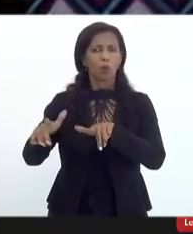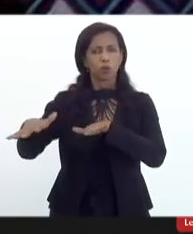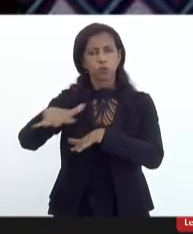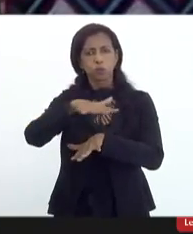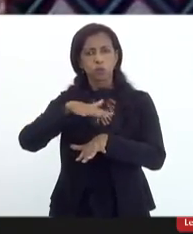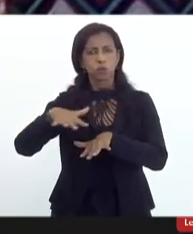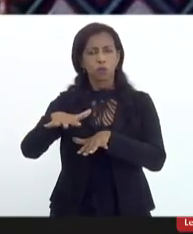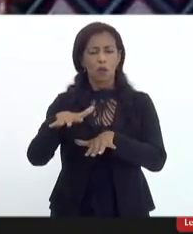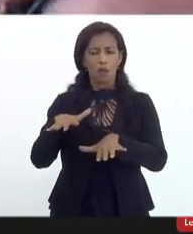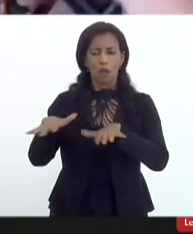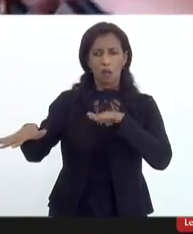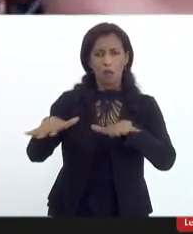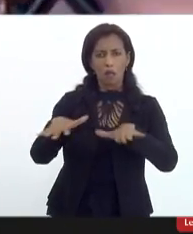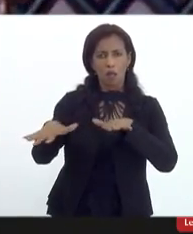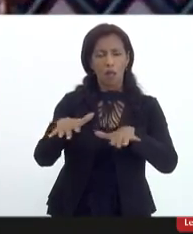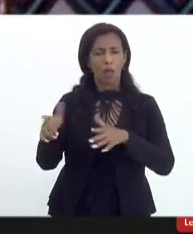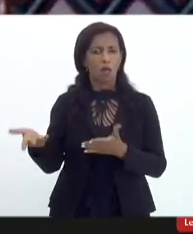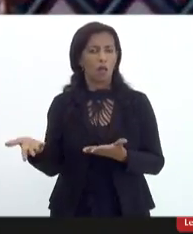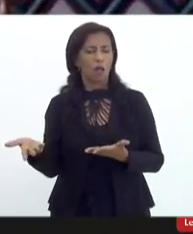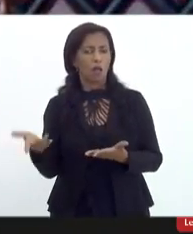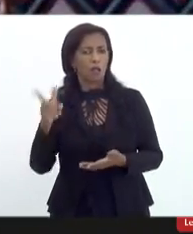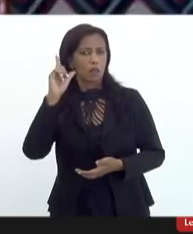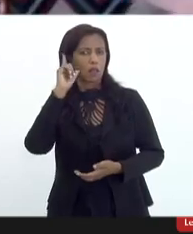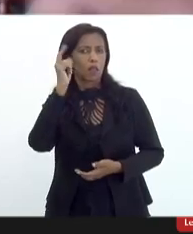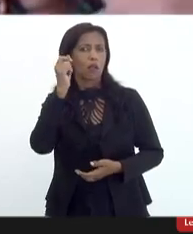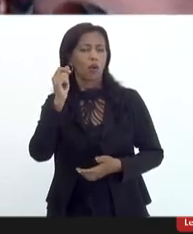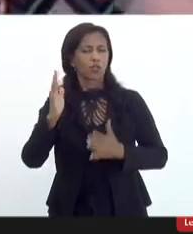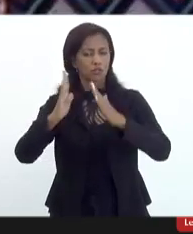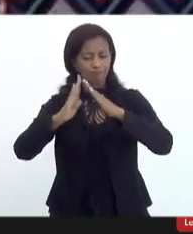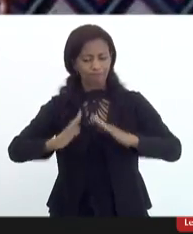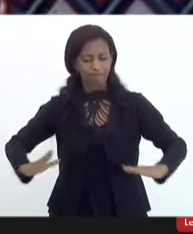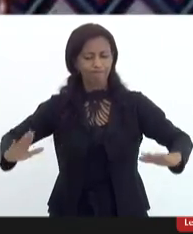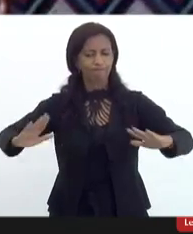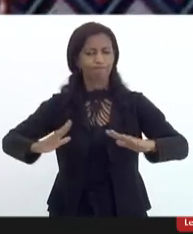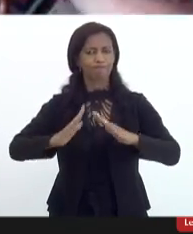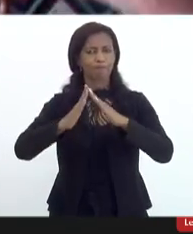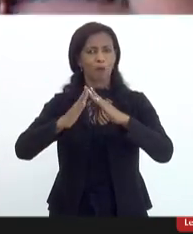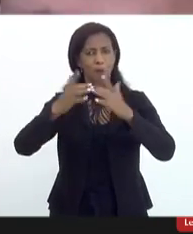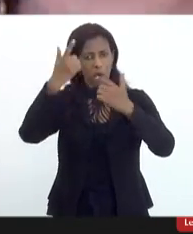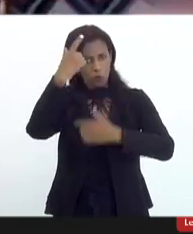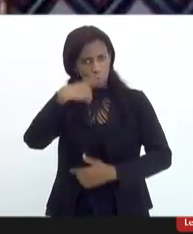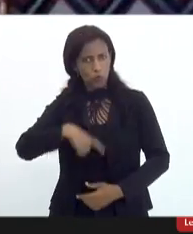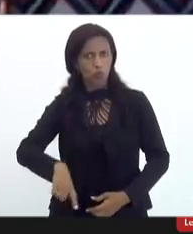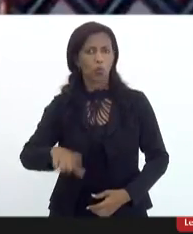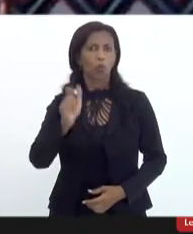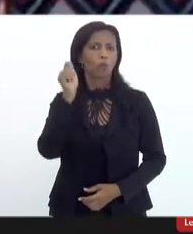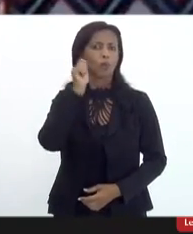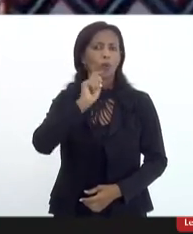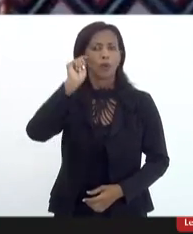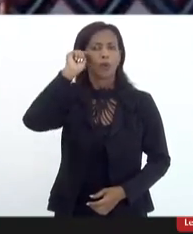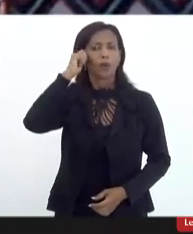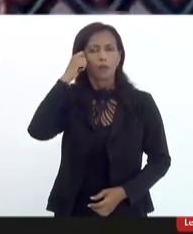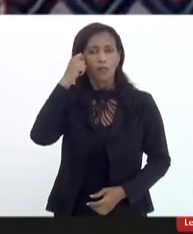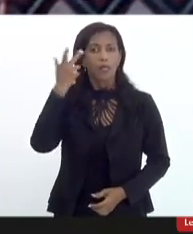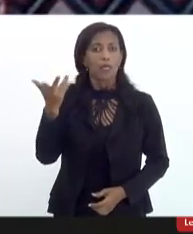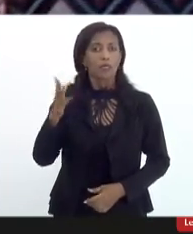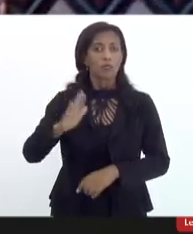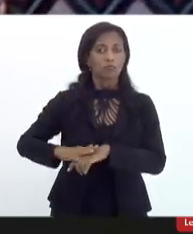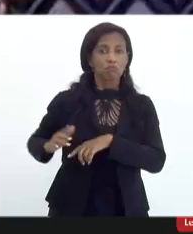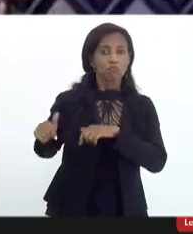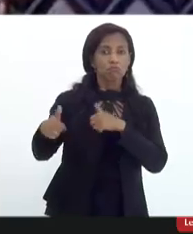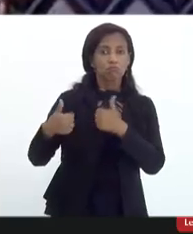relação com o território, né, a partir da lógica do terreiro, mas a partir dos corpos das mulheres negras que